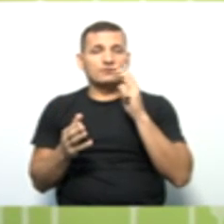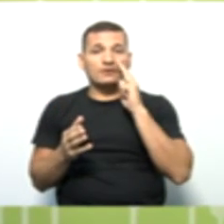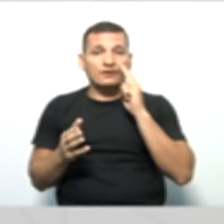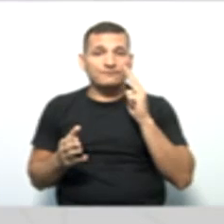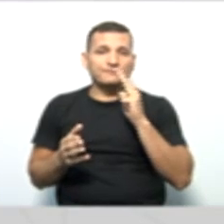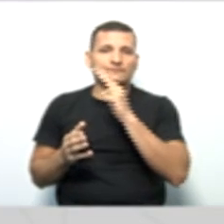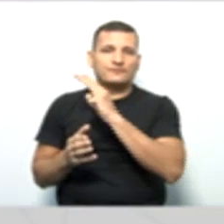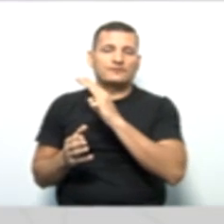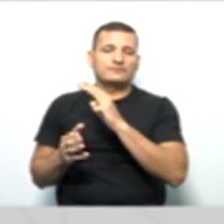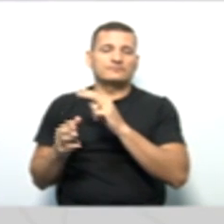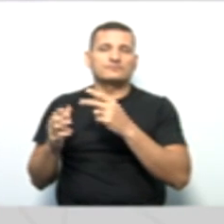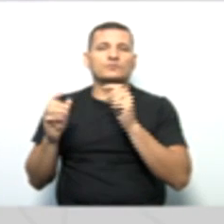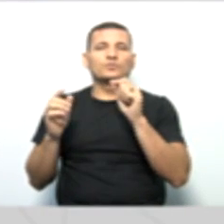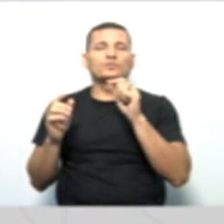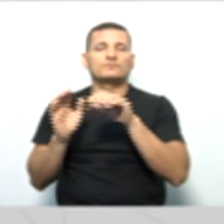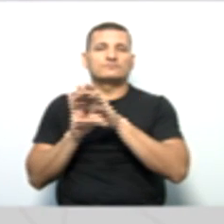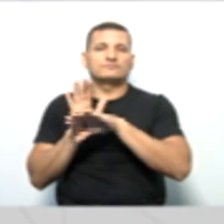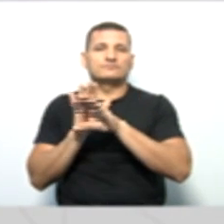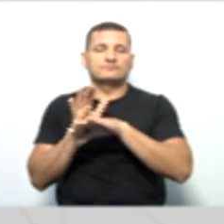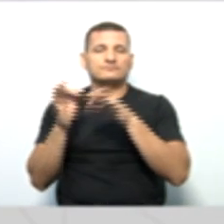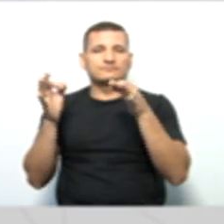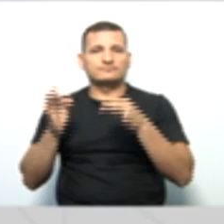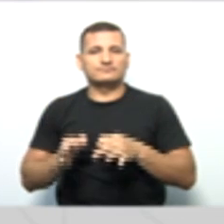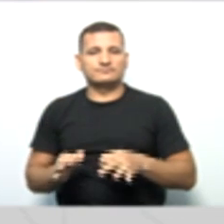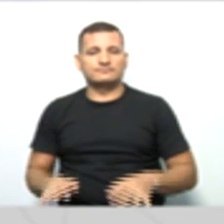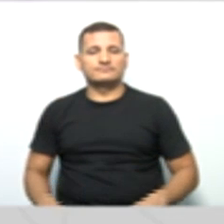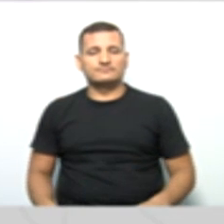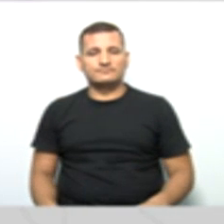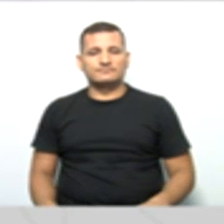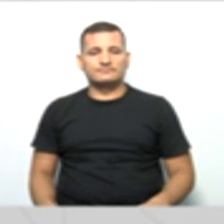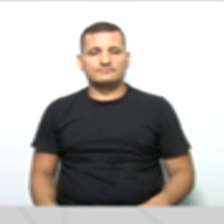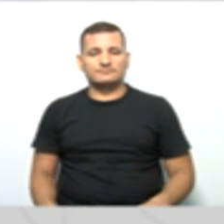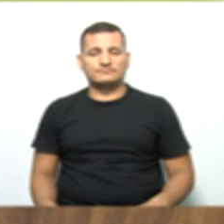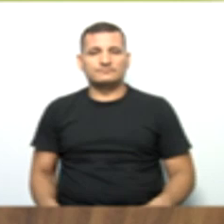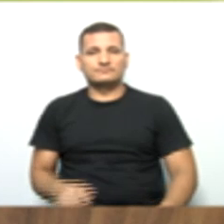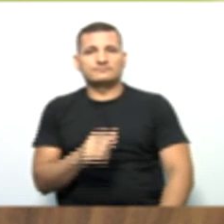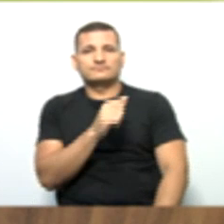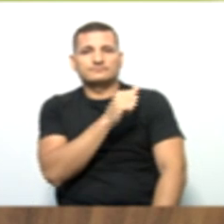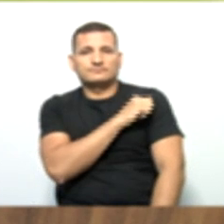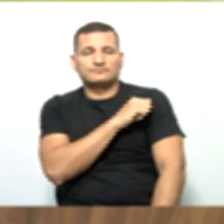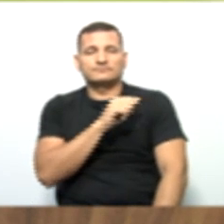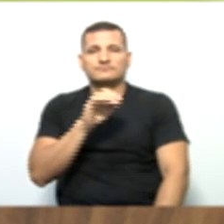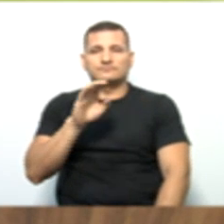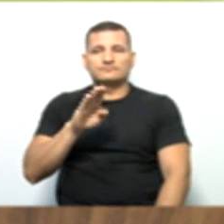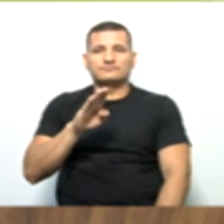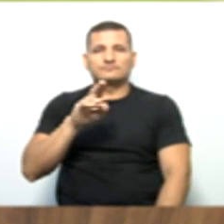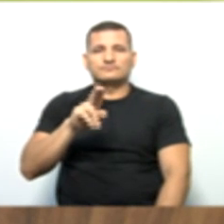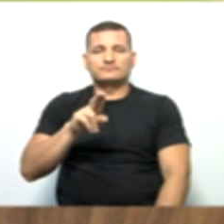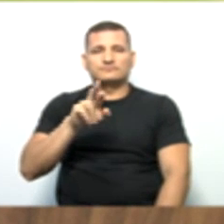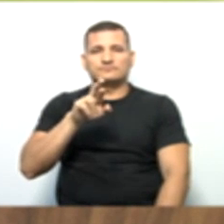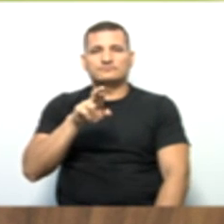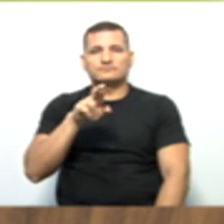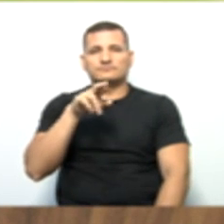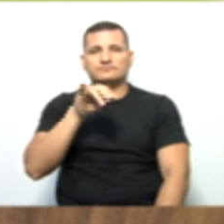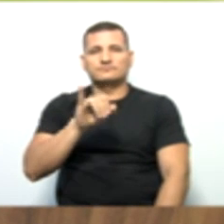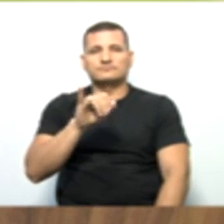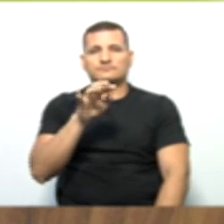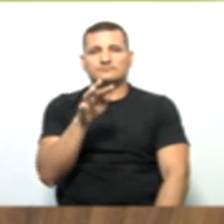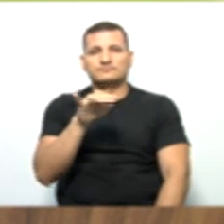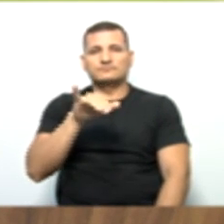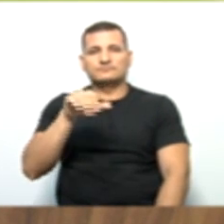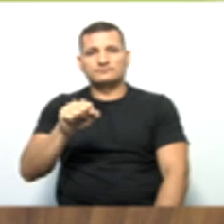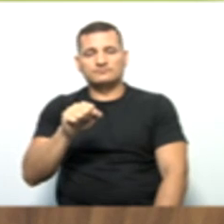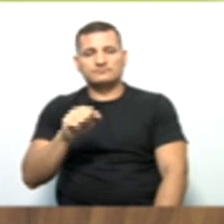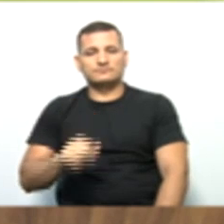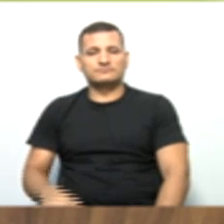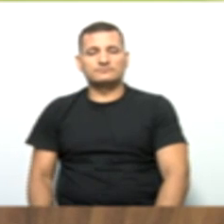definição aqui em relação a isso, né? Aí, professor, eu só tive alguns outros alunos também de Buriti que responderam. Deixa eu ver mais